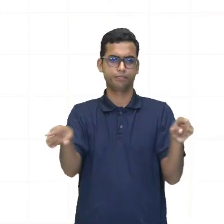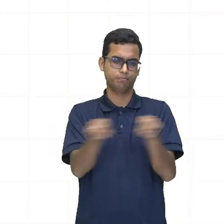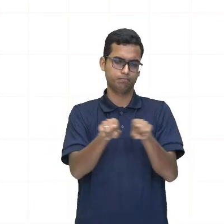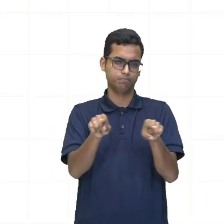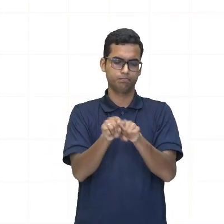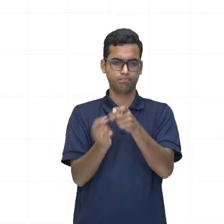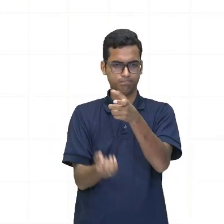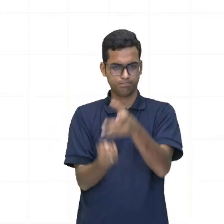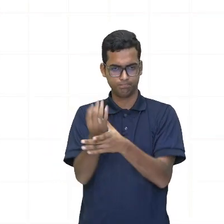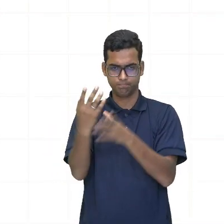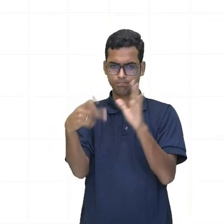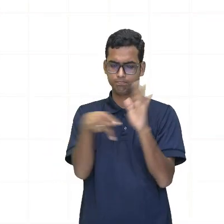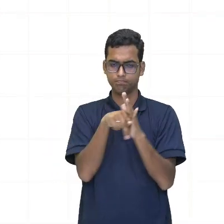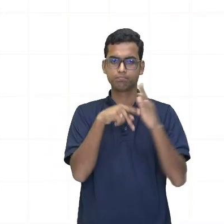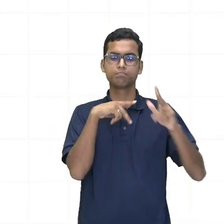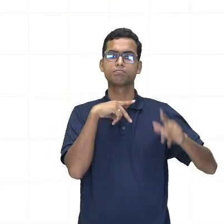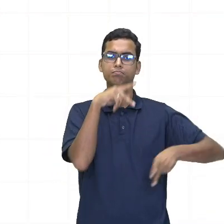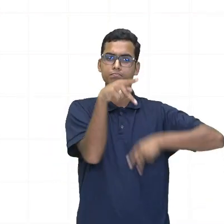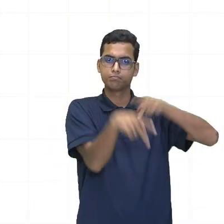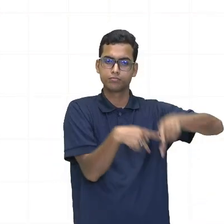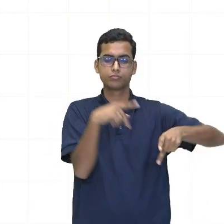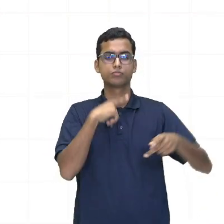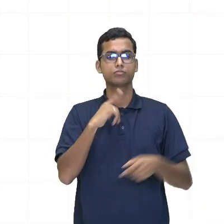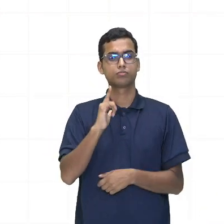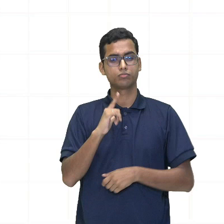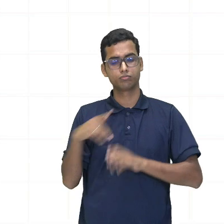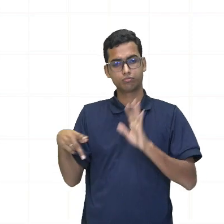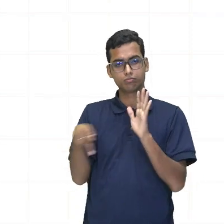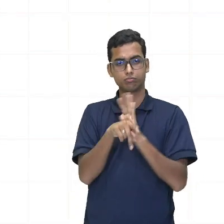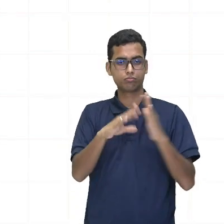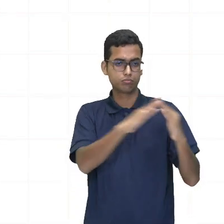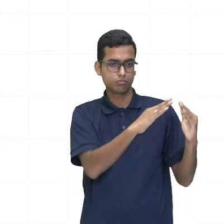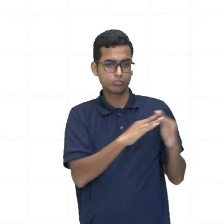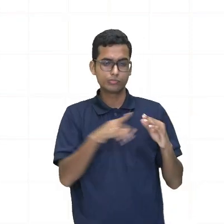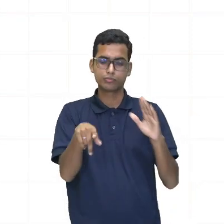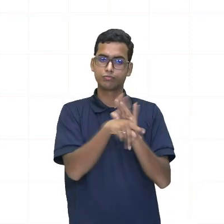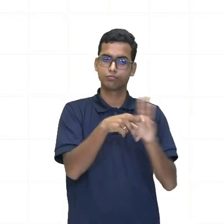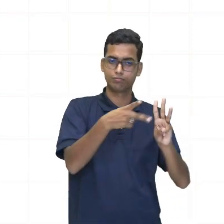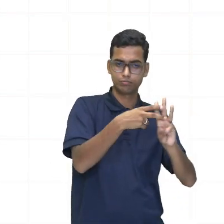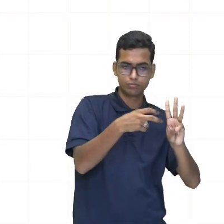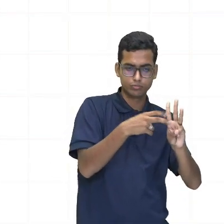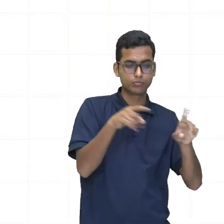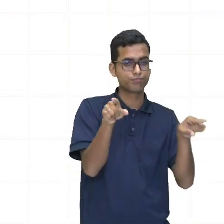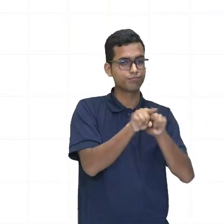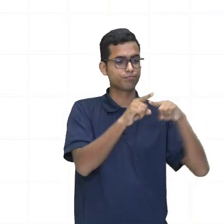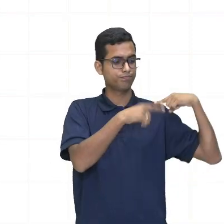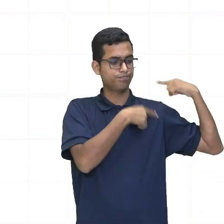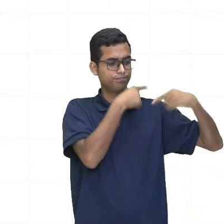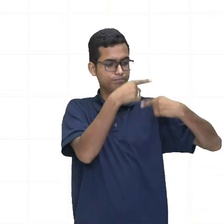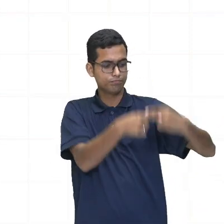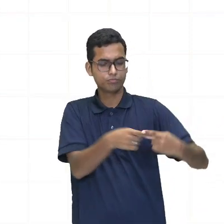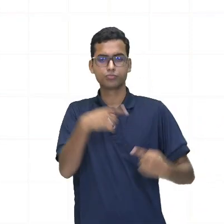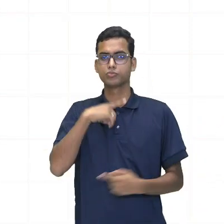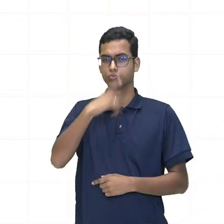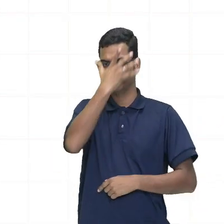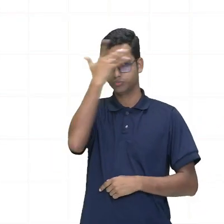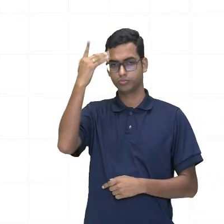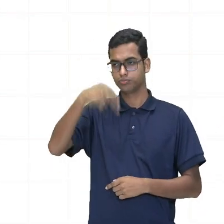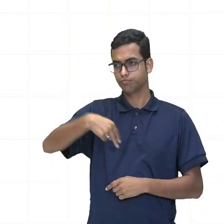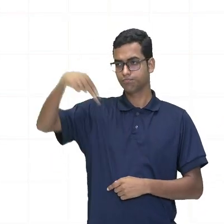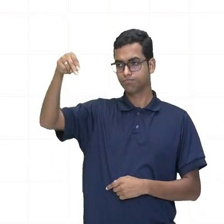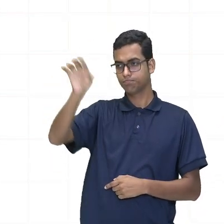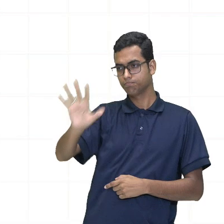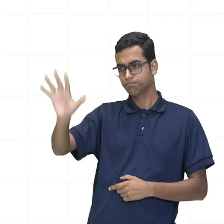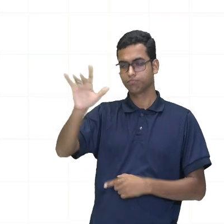desses povos ribeirinhos? São populações nativas, indígenas e descendentes de nordestinos,